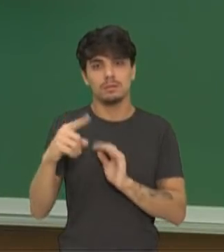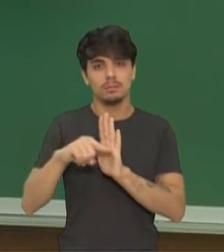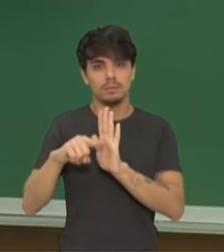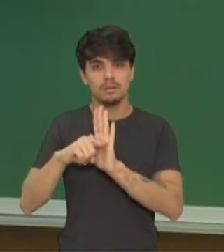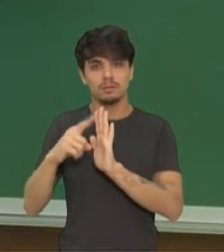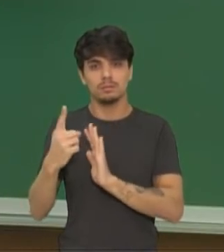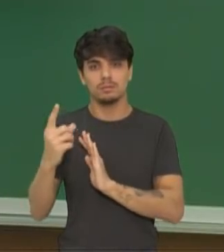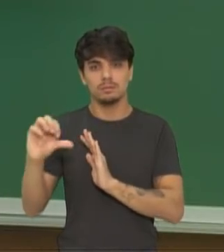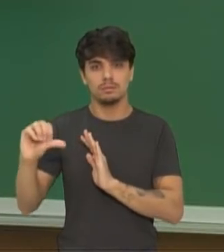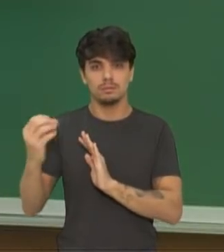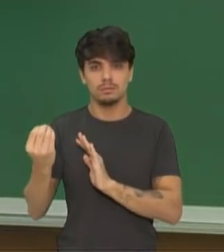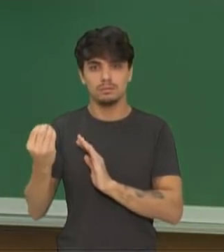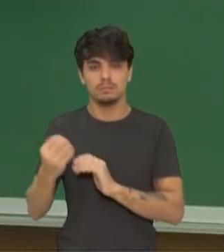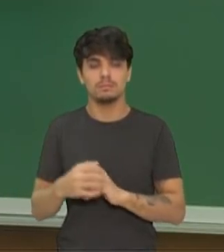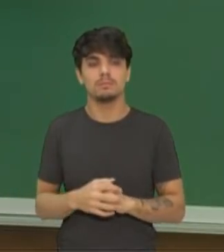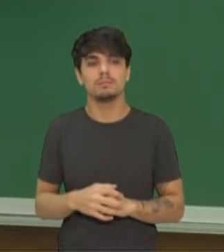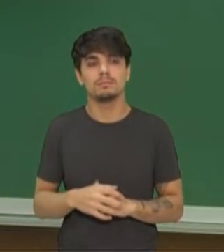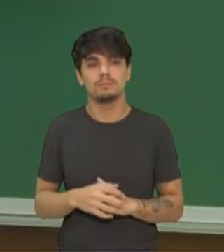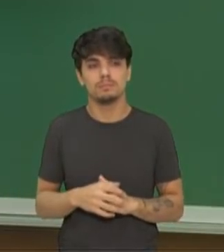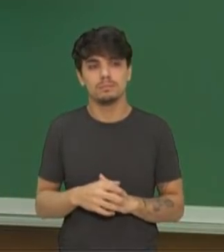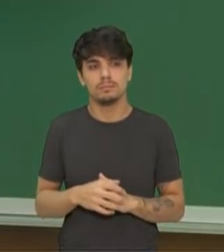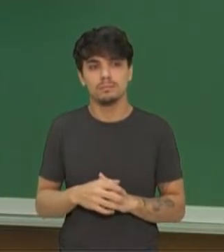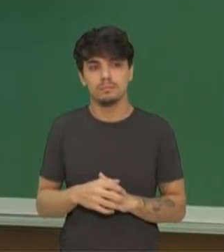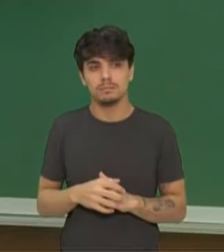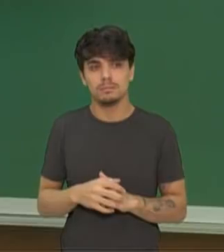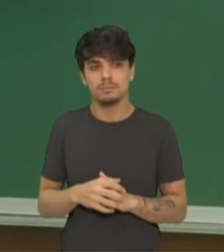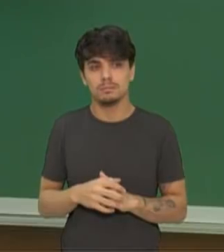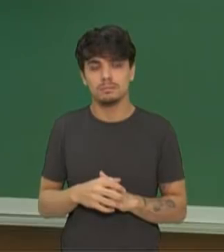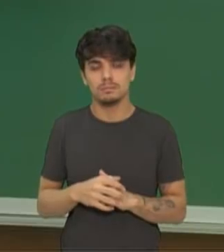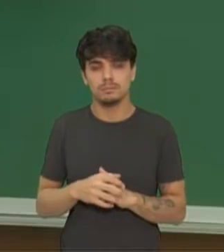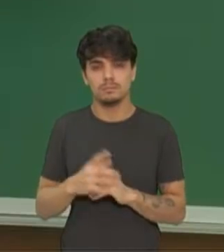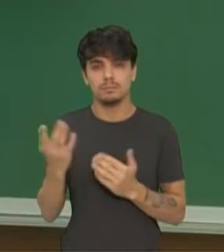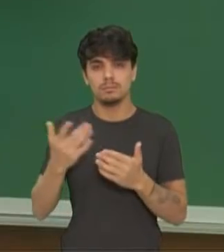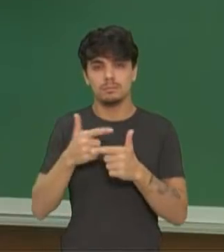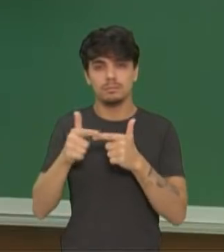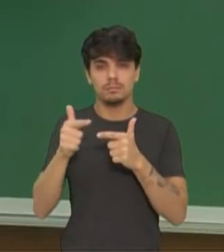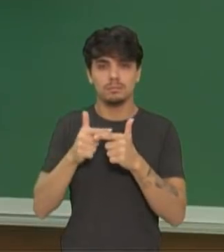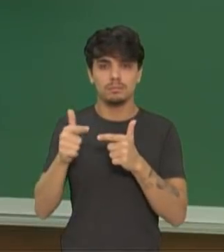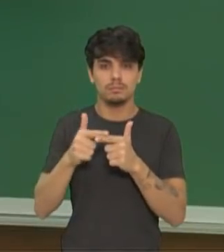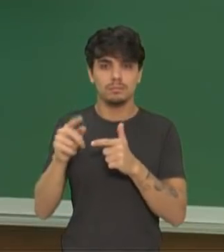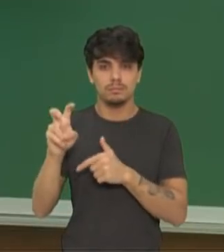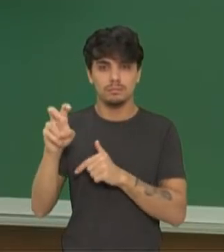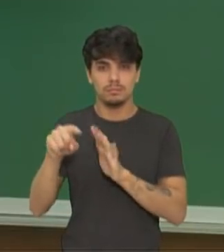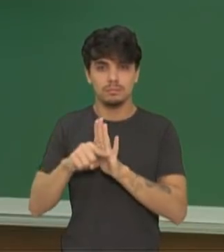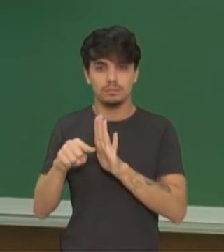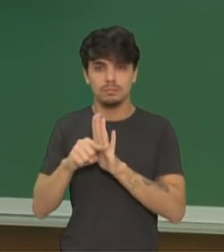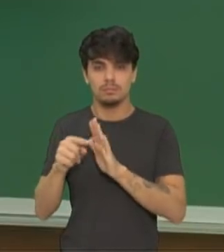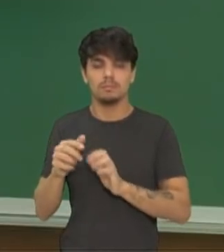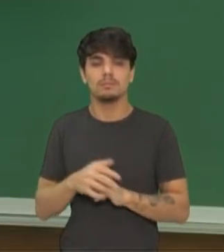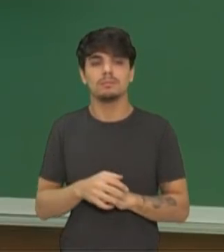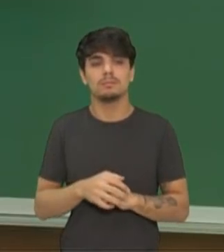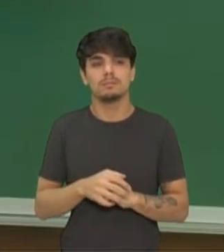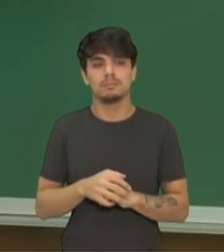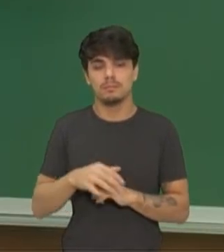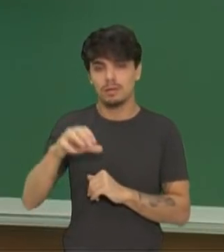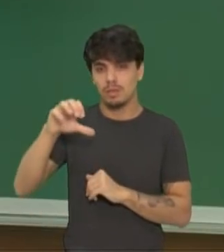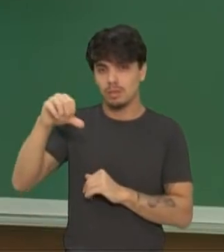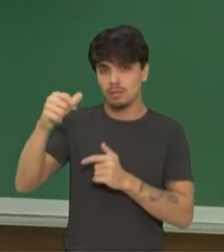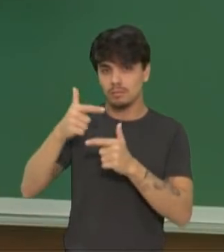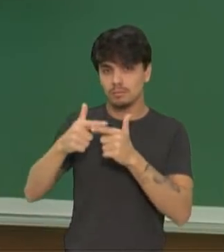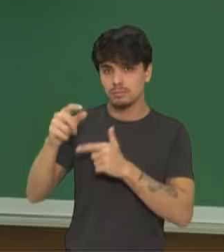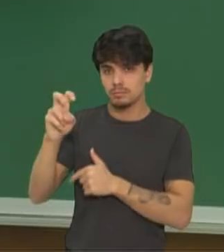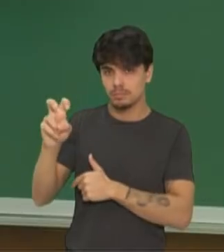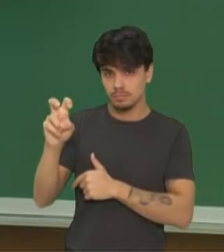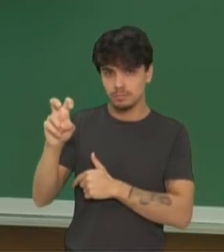E agora está multiplicando, operação dividindo, né? Vai dividindo 5 negativos. 9 divididos por